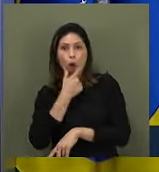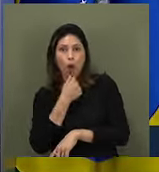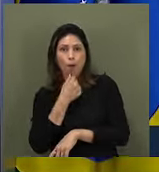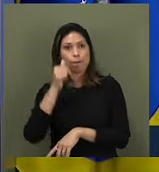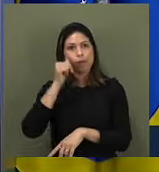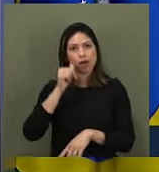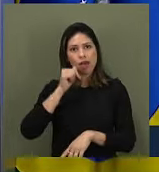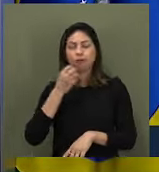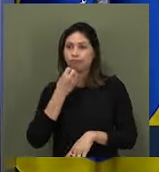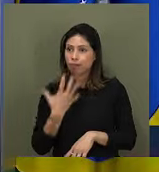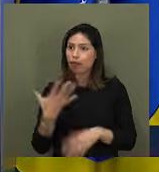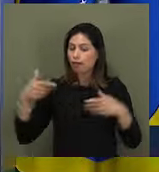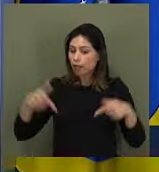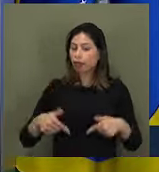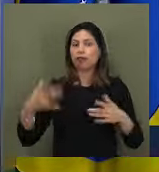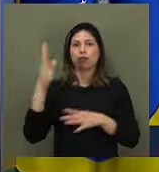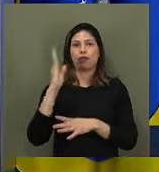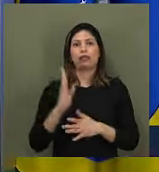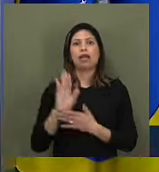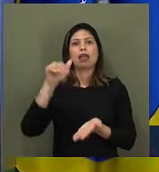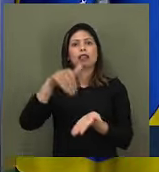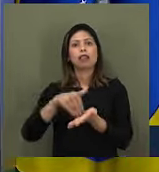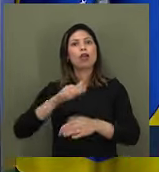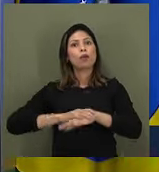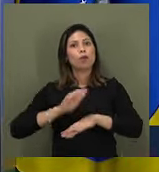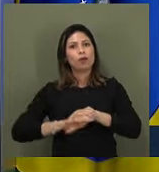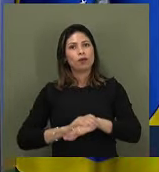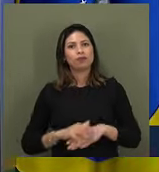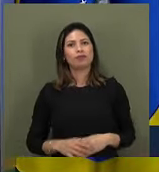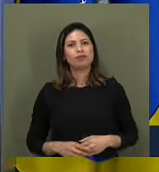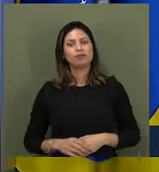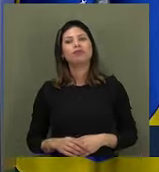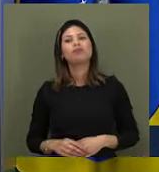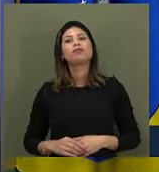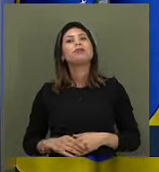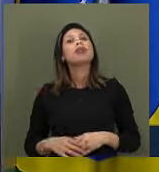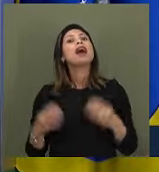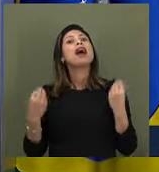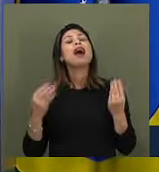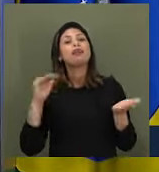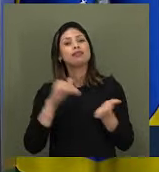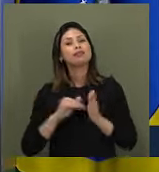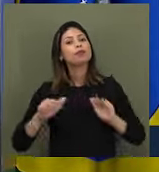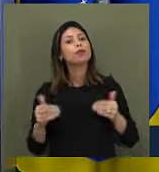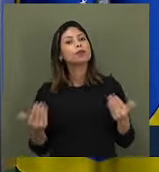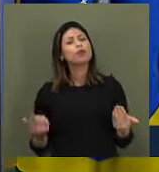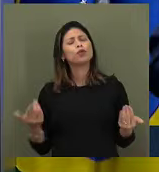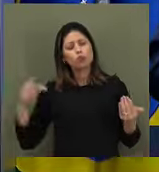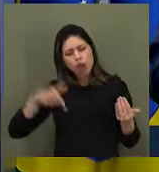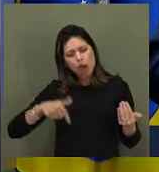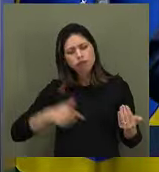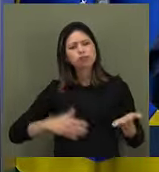desse país até quando nos 40 segundos que me falta não vou passar mais que isso até quando essa casa Continuará